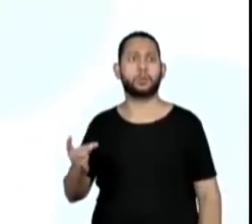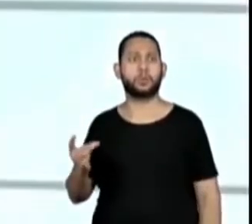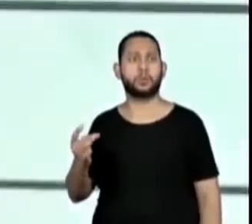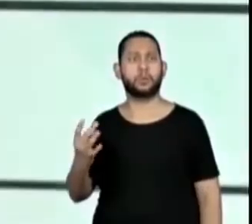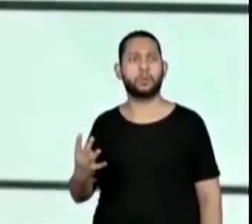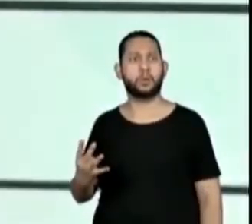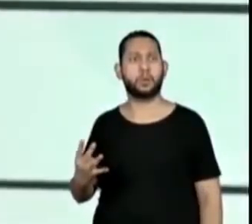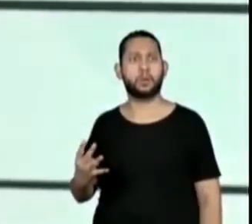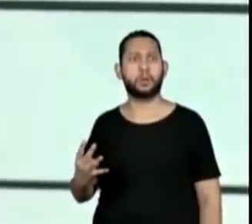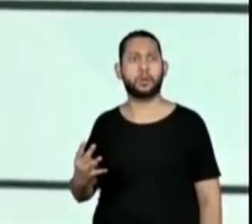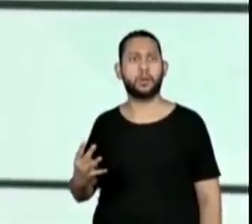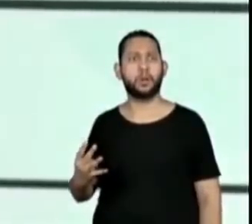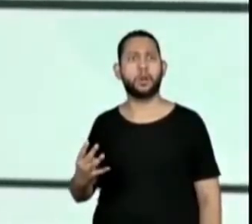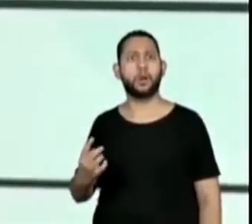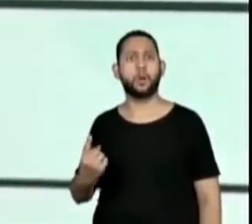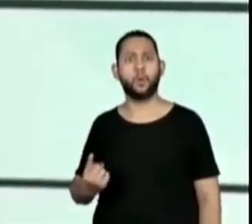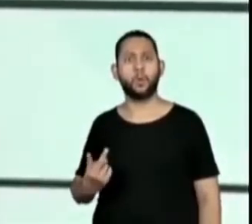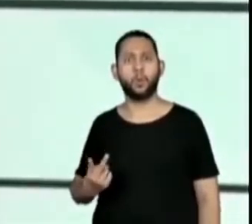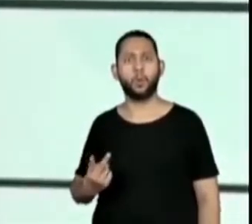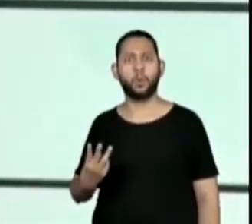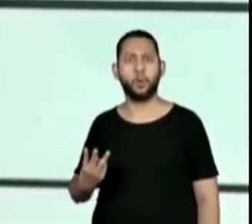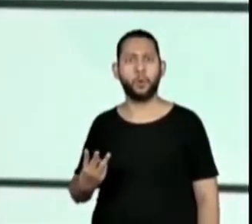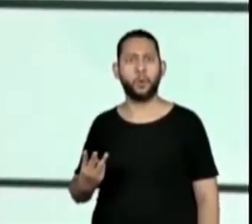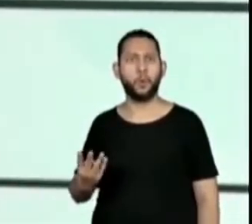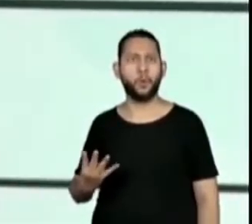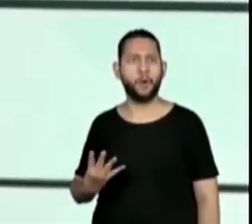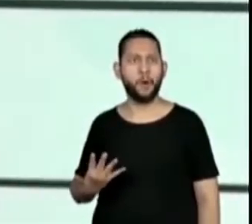1, 2, 3, 4. Contei certo?